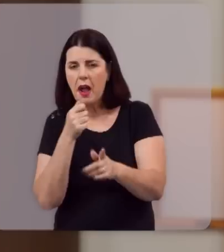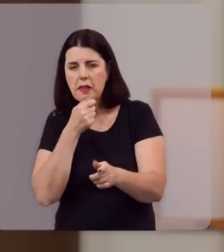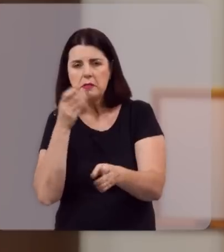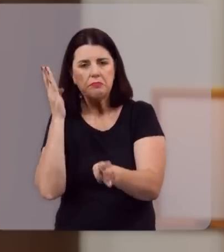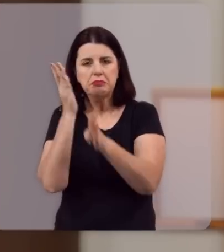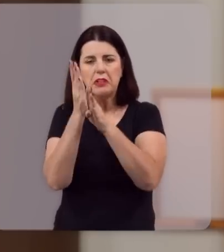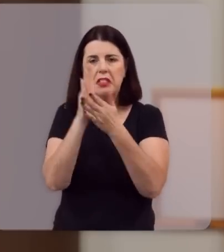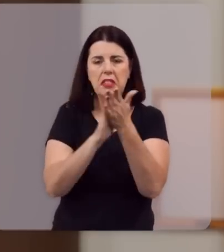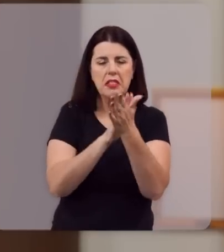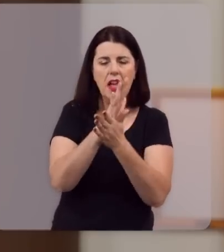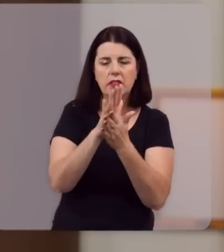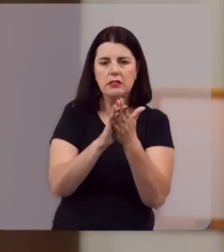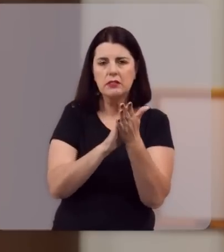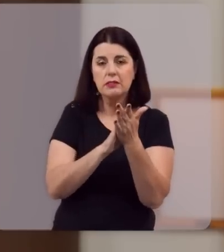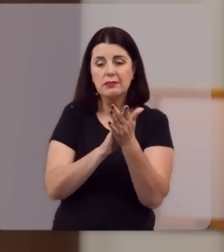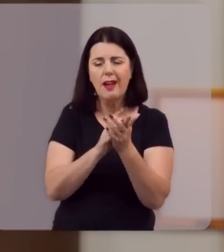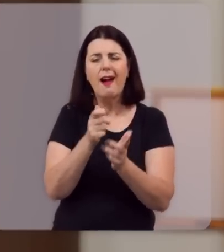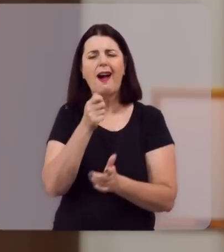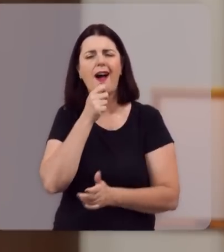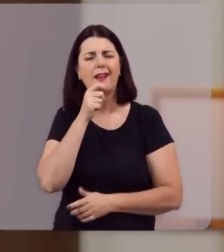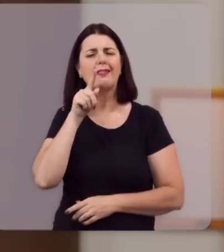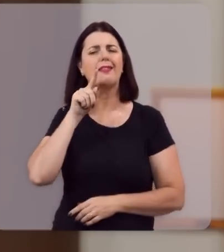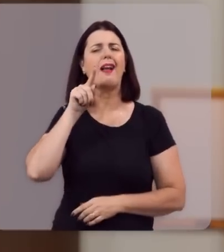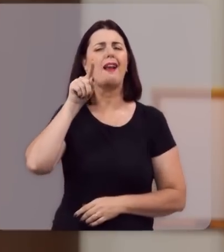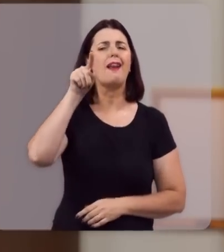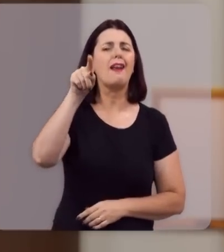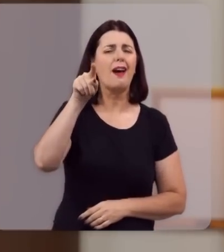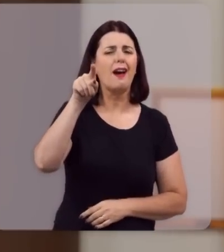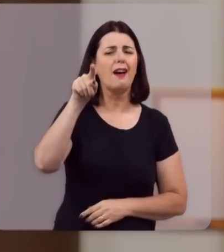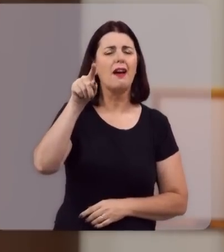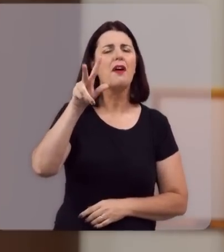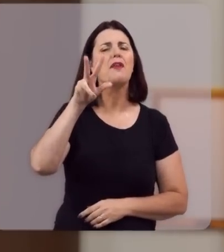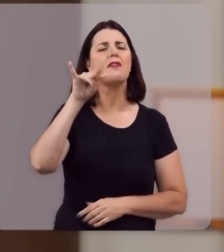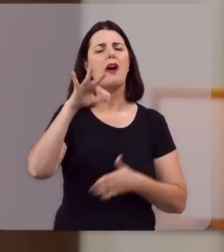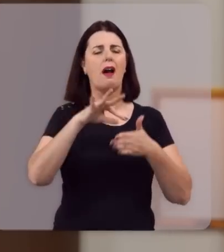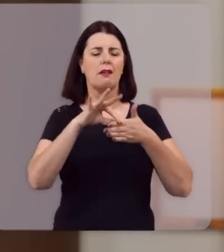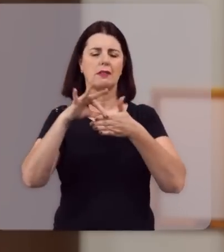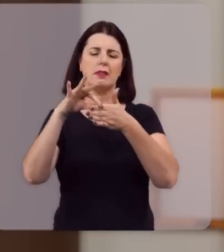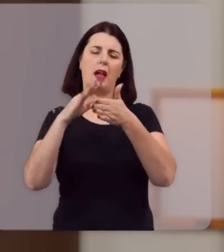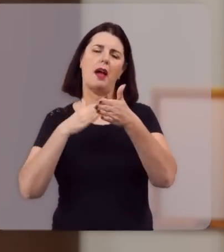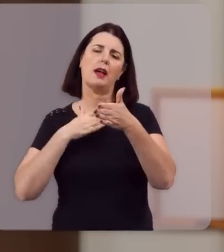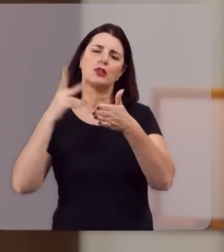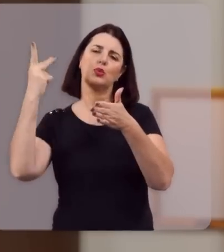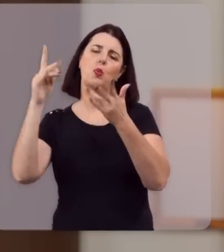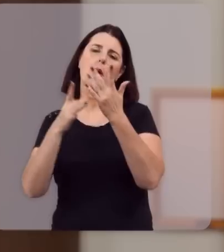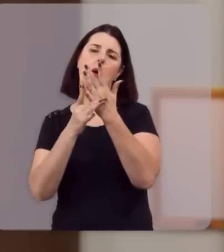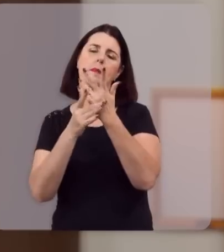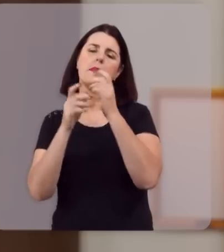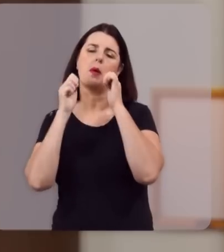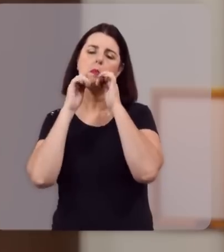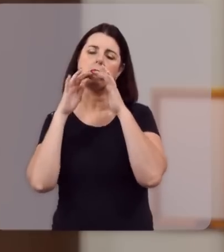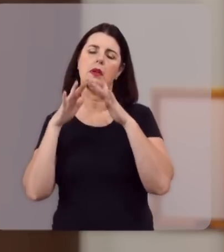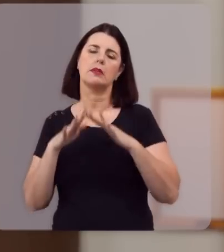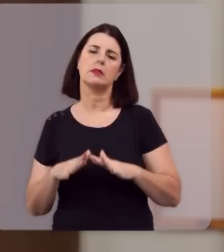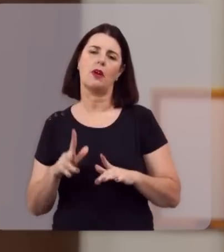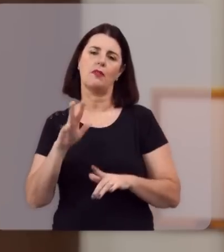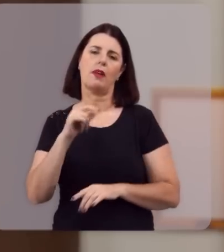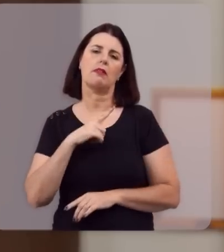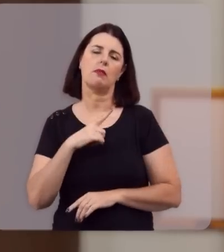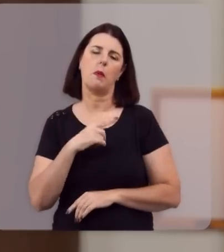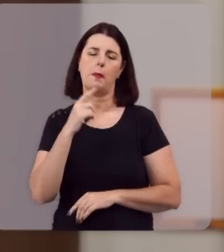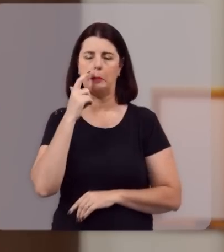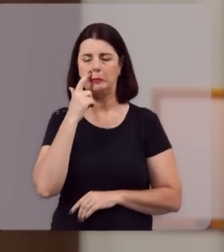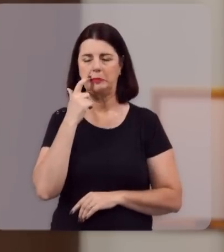não descobertos ele diz ainda lá me haverá de Guiar a tua mão e a tua destra me